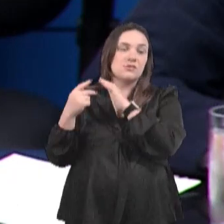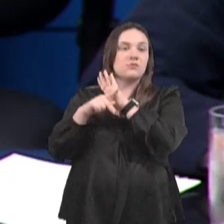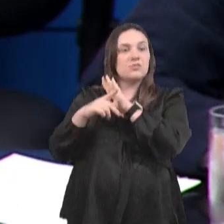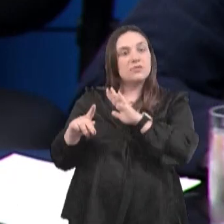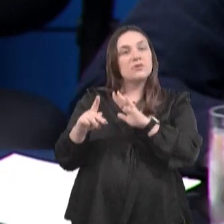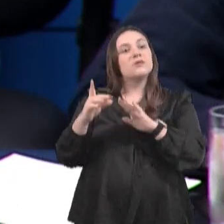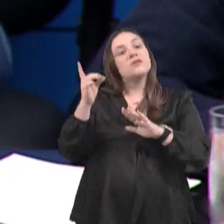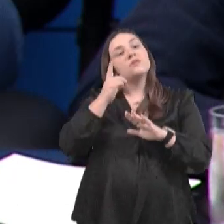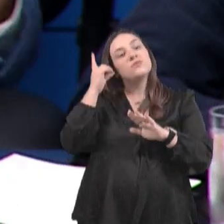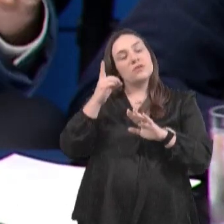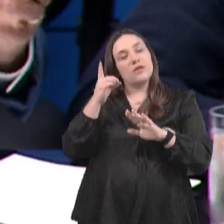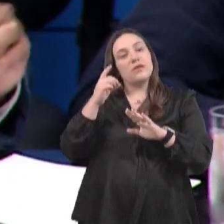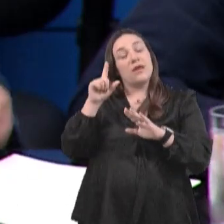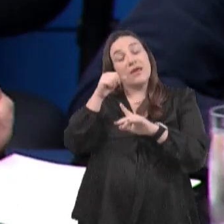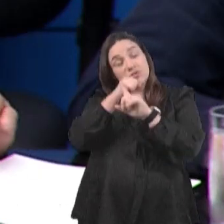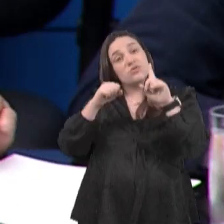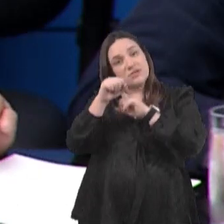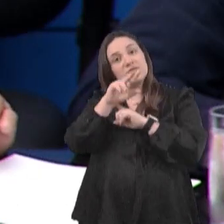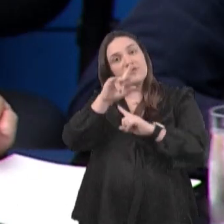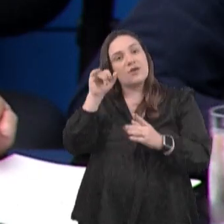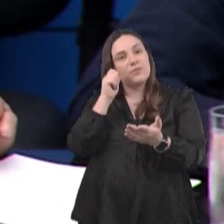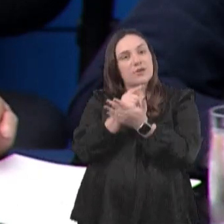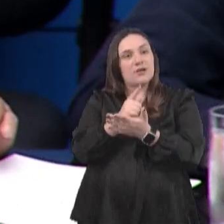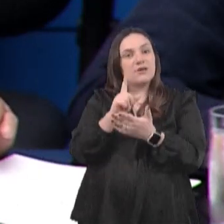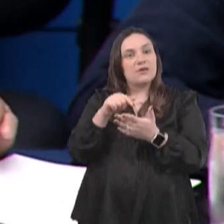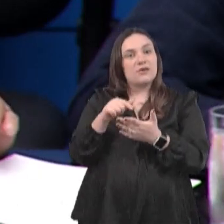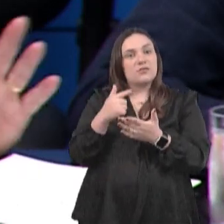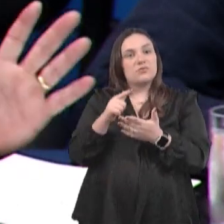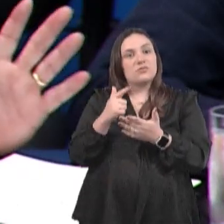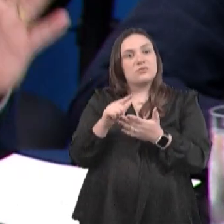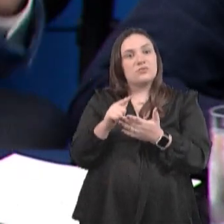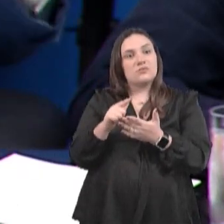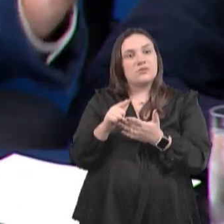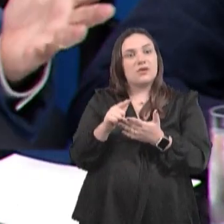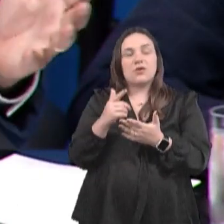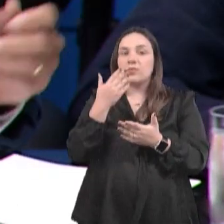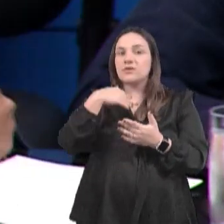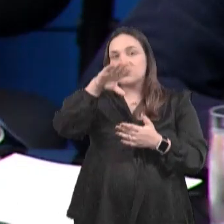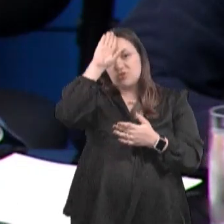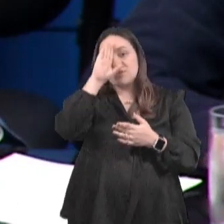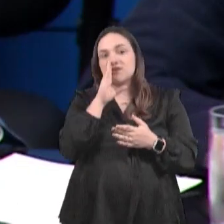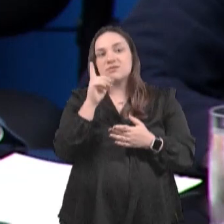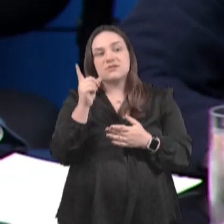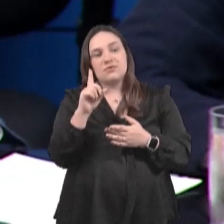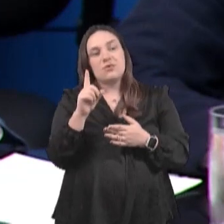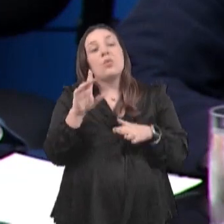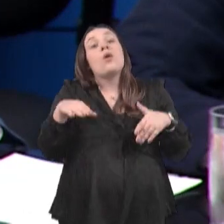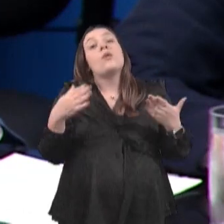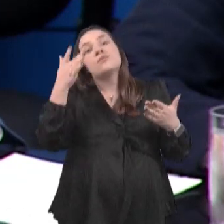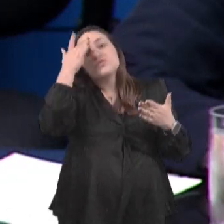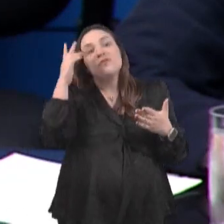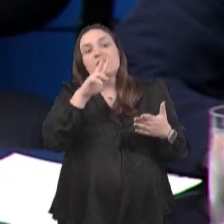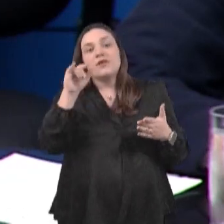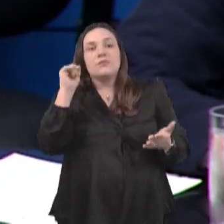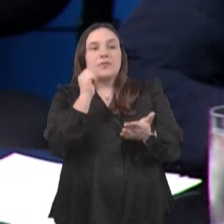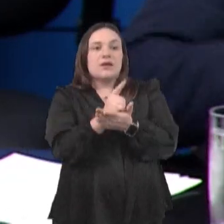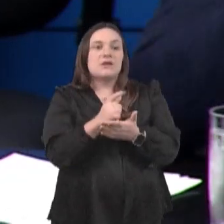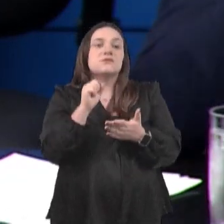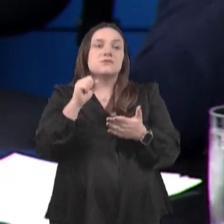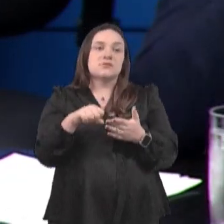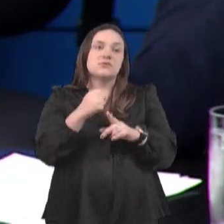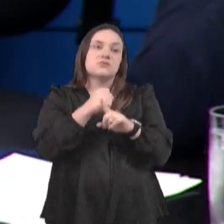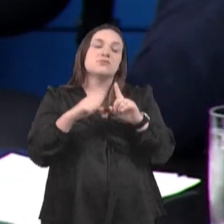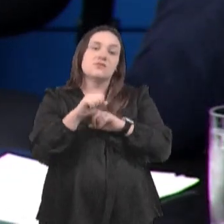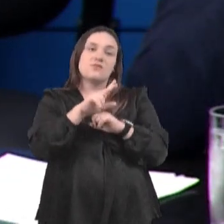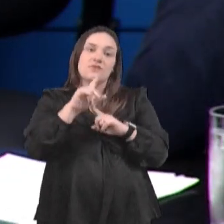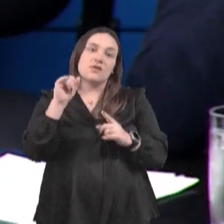que a sociedade vai arcar. É aquela velha história de que não existe almoço de graça, né? Alguém vai pagar essa conta. Então, essa conta deve ser paga